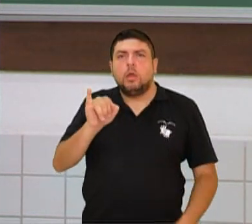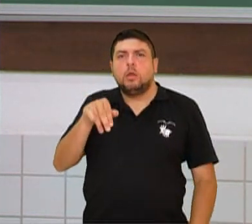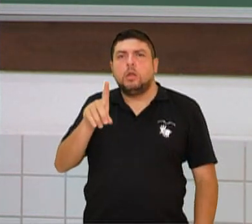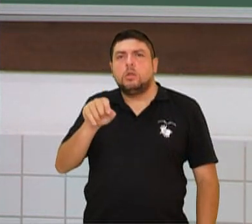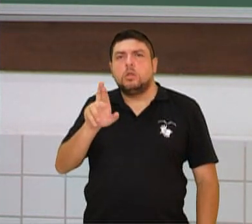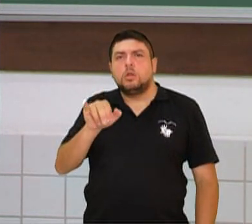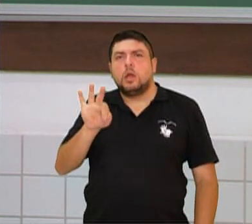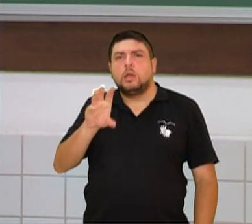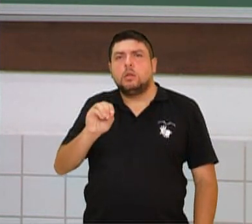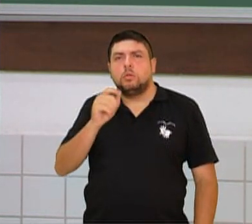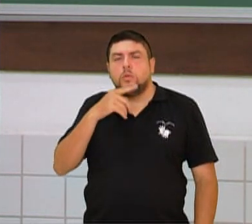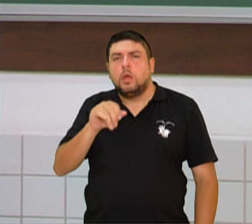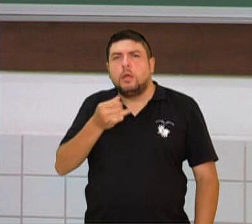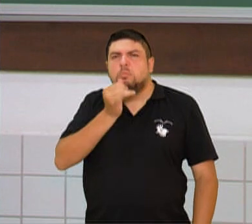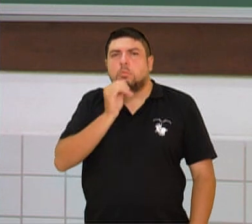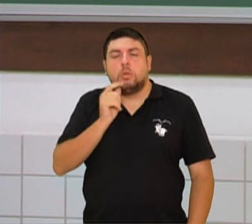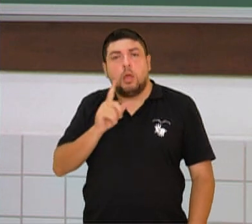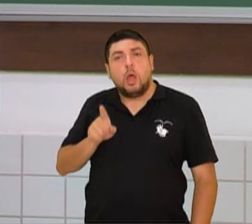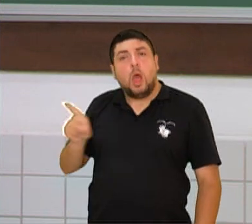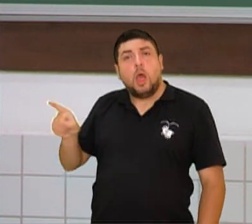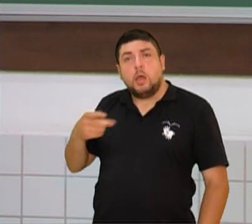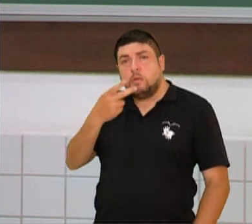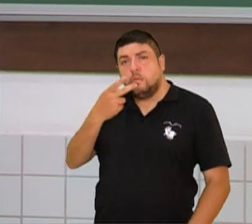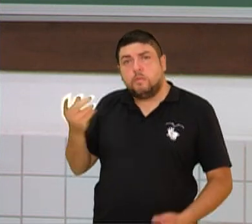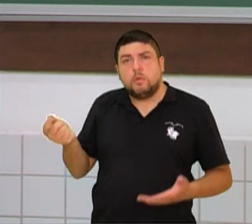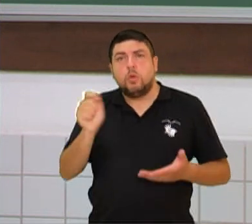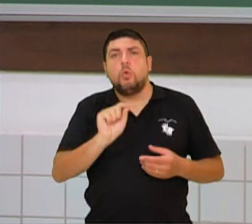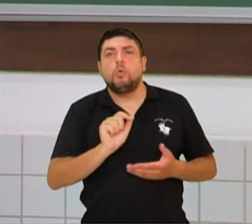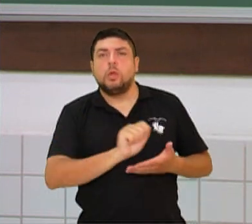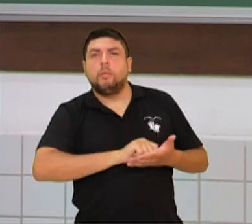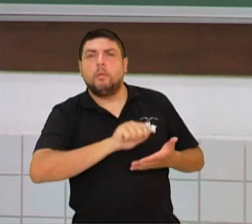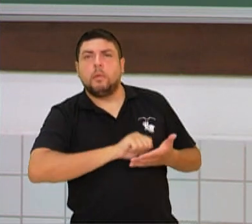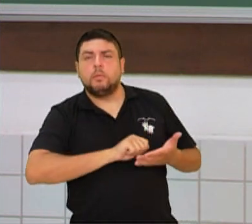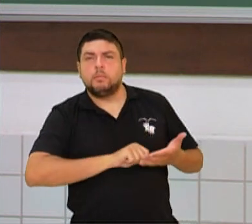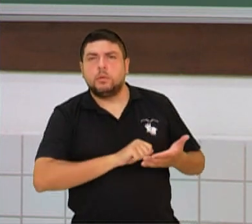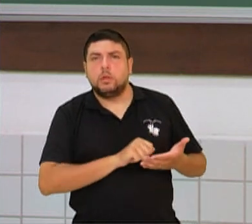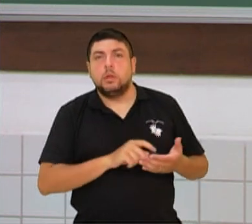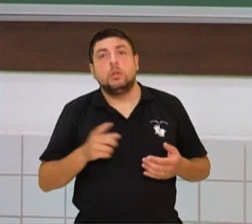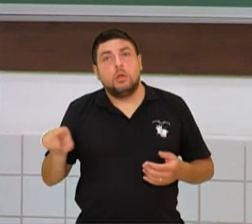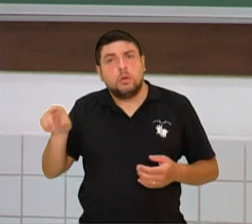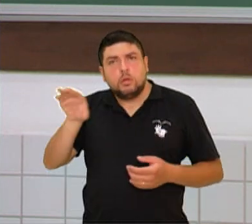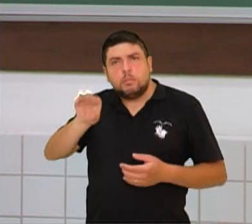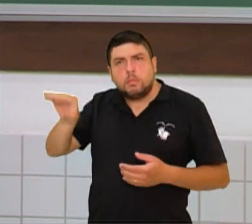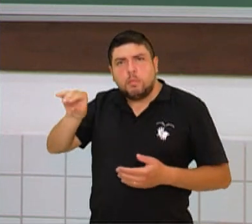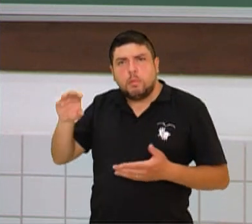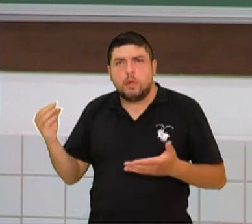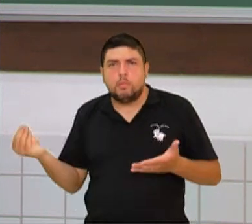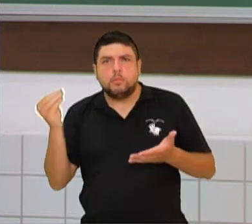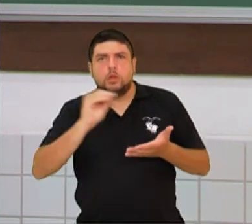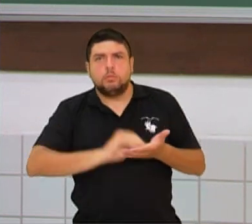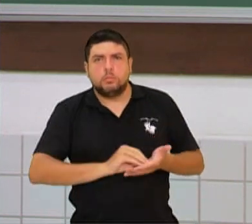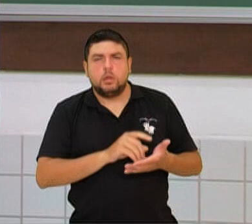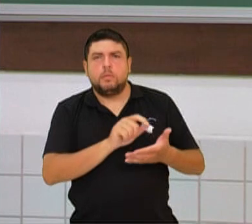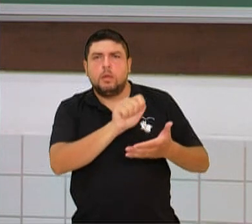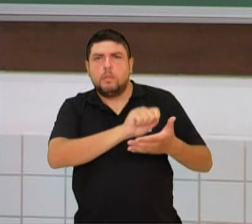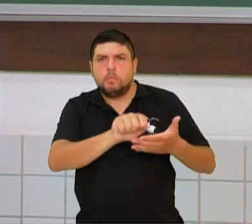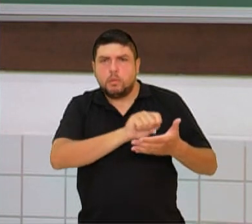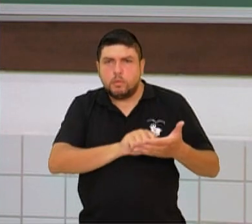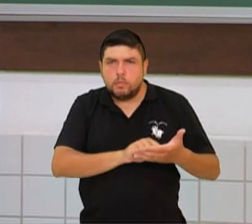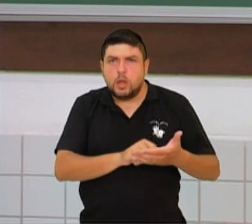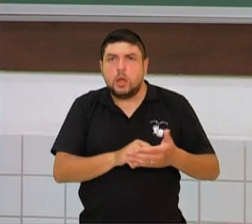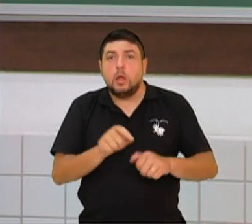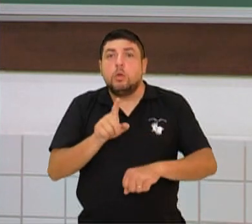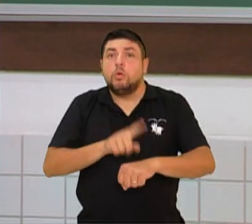o entrevistador, ele coloca ali o que o camarada falou. Não, não é isso. Então aparece mesmo do jeito que ele falou, a fala, os